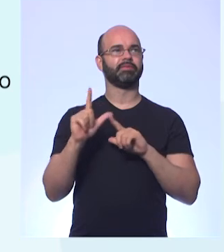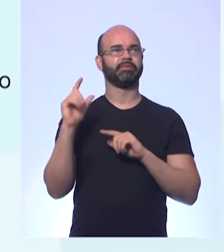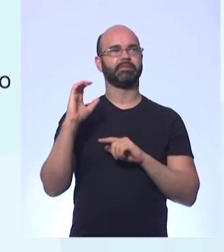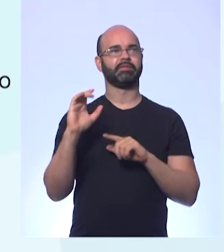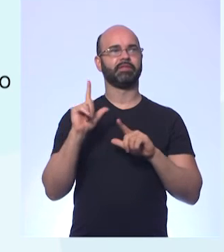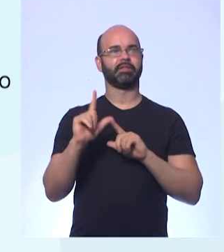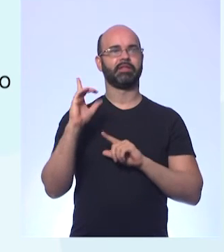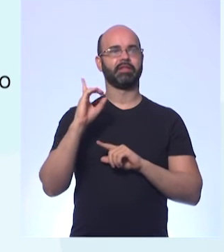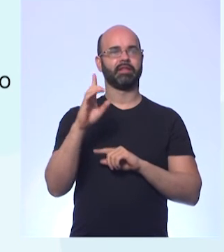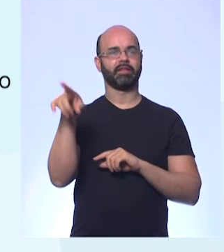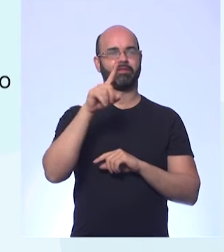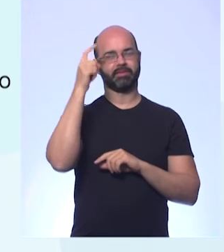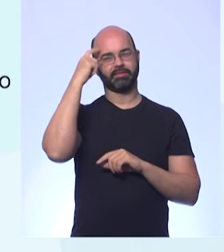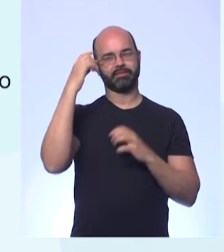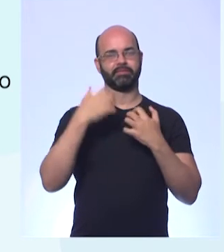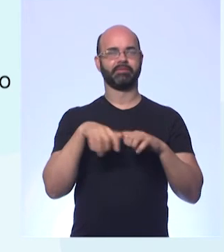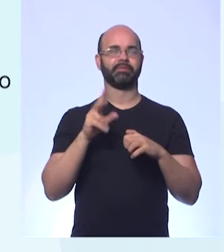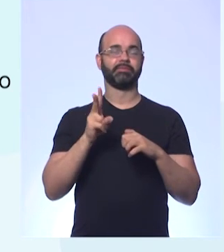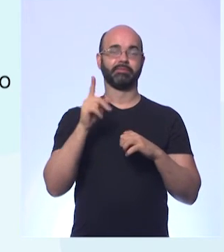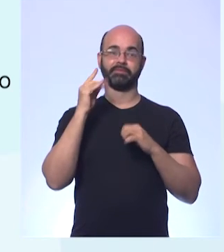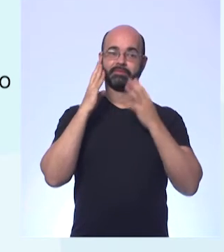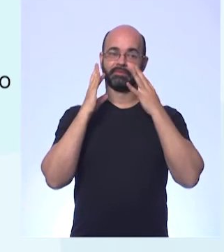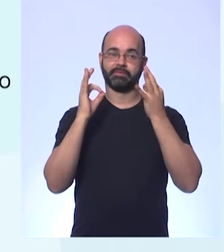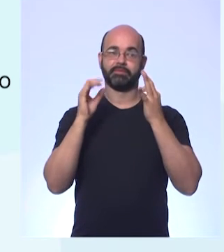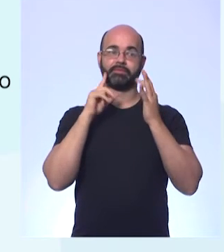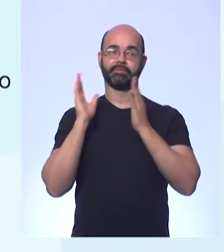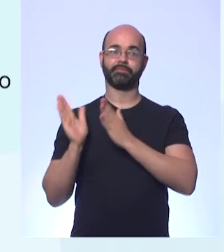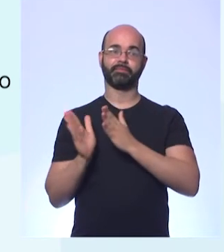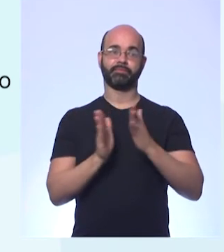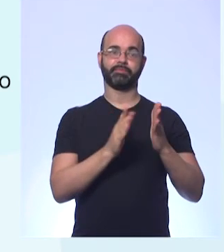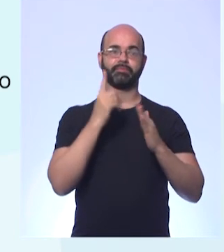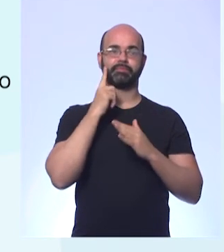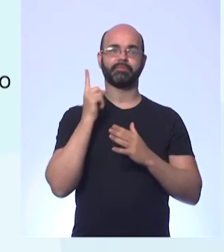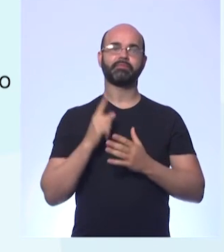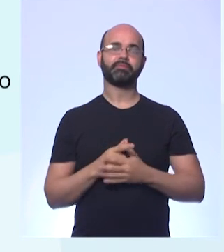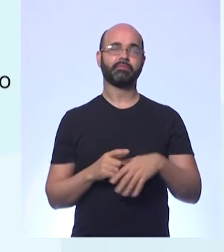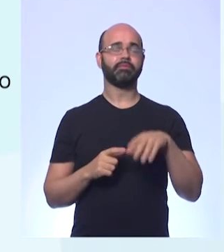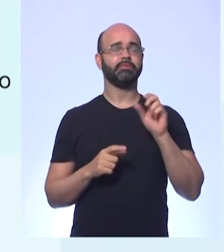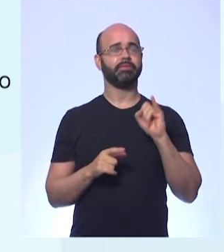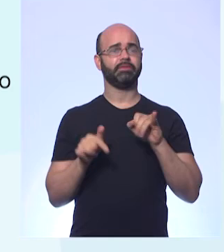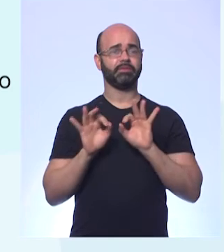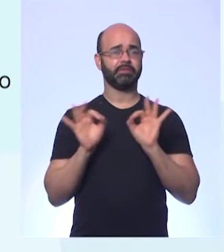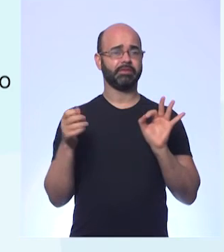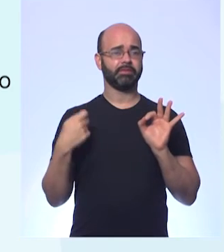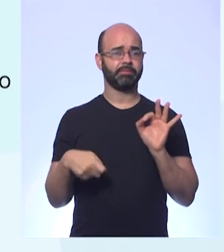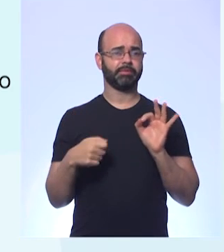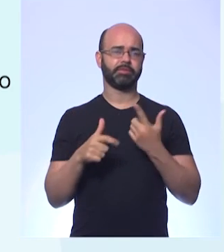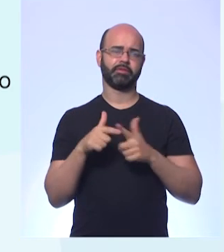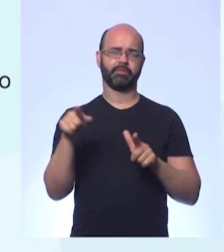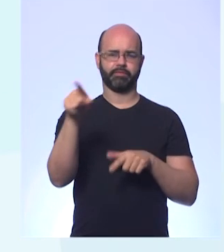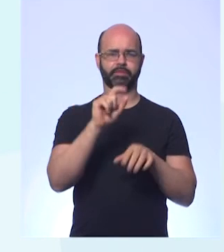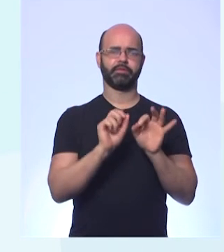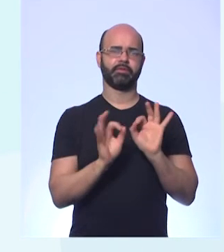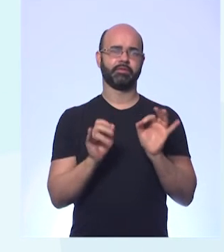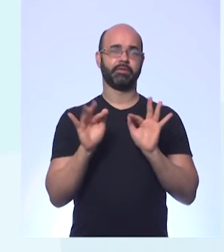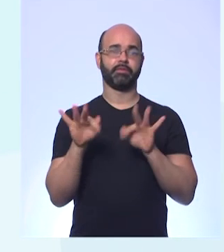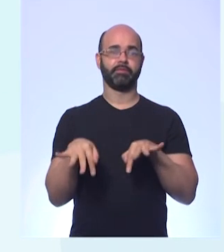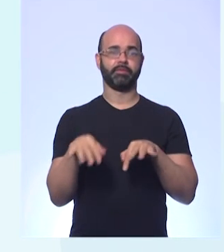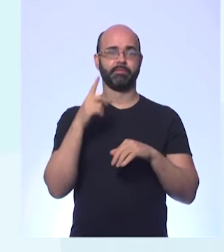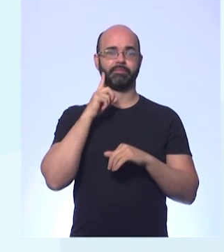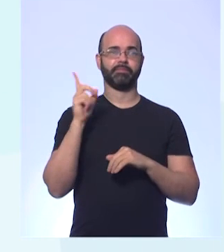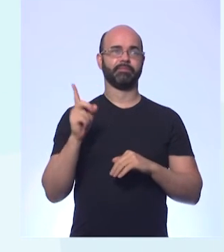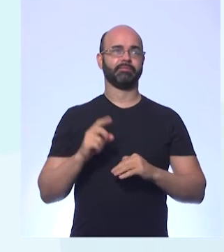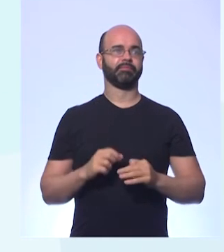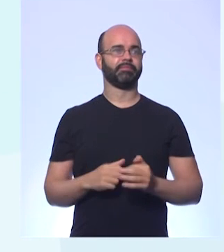para vocês fazerem a mesma coisa. Fiquem atentos na ordem que vai aparecer. Se precisar simplificar, vocês simplifiquem no final. Bora lá,